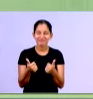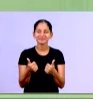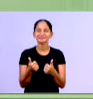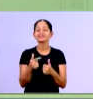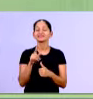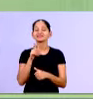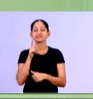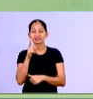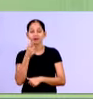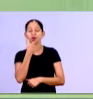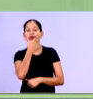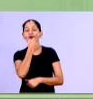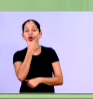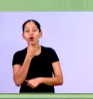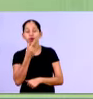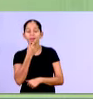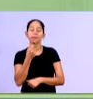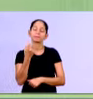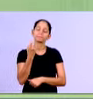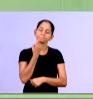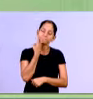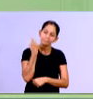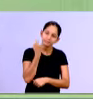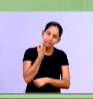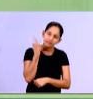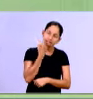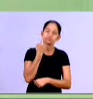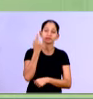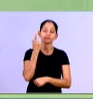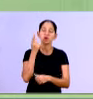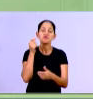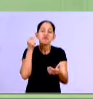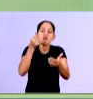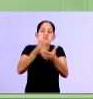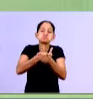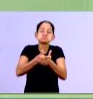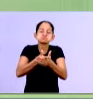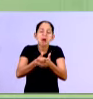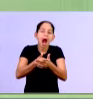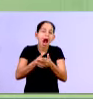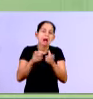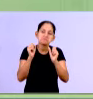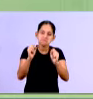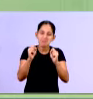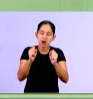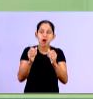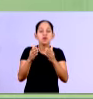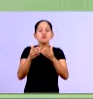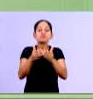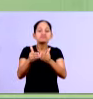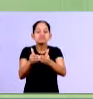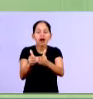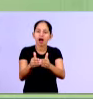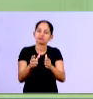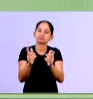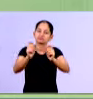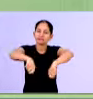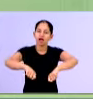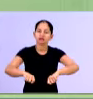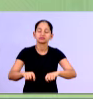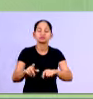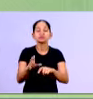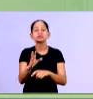Gabriel é um pescador e este ano ele decidiu comprar um barco. Tá gastando. Ele sabe que o barco